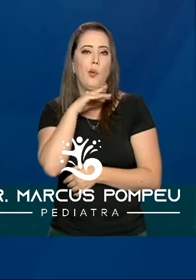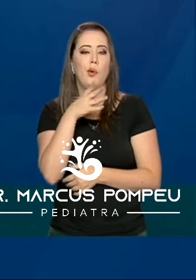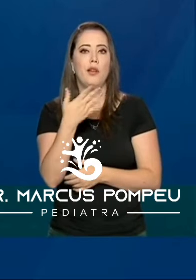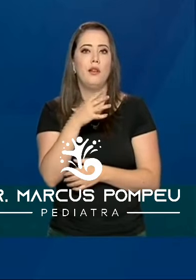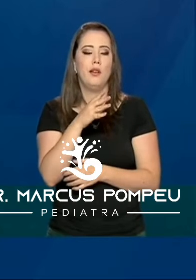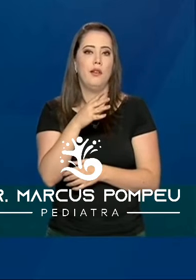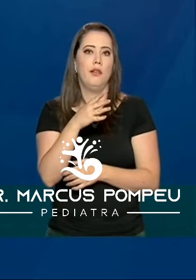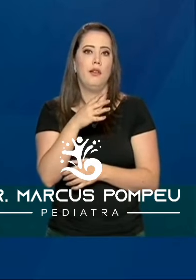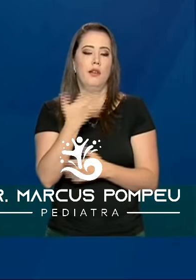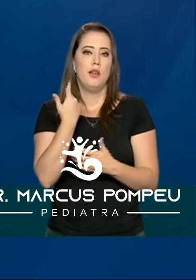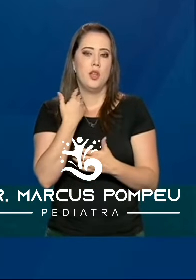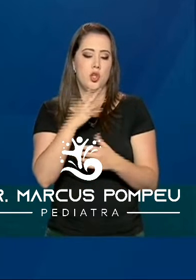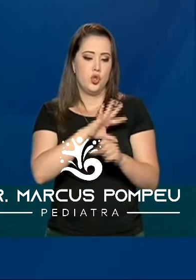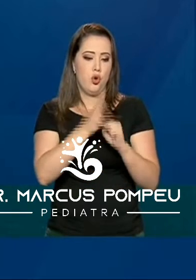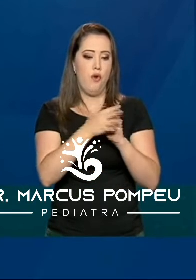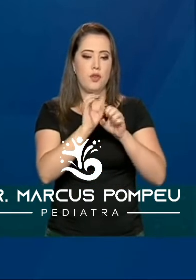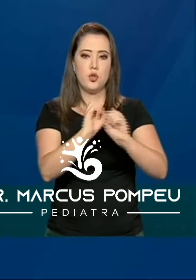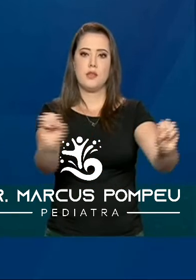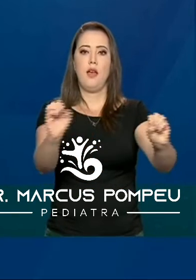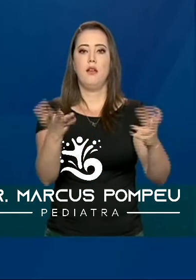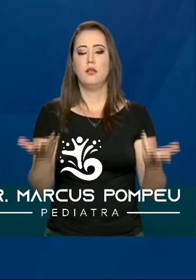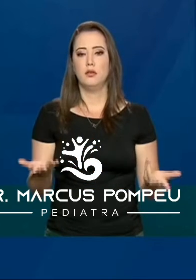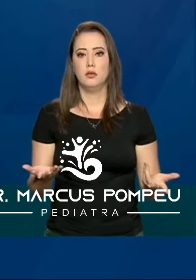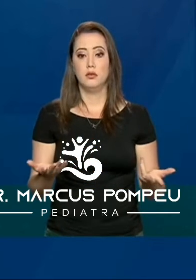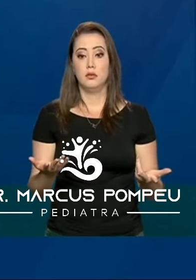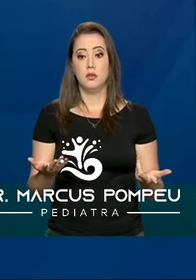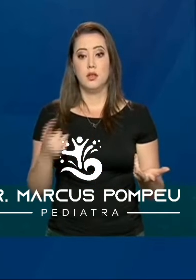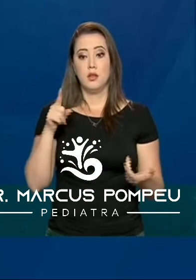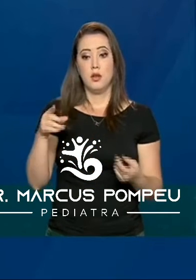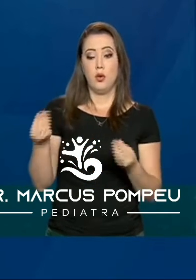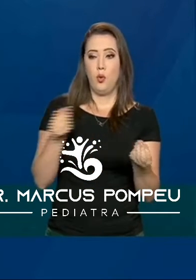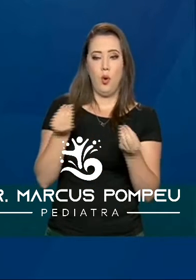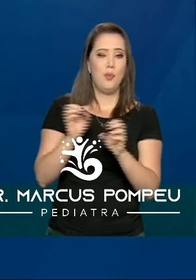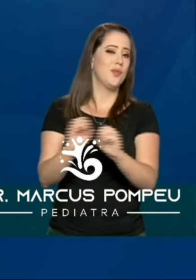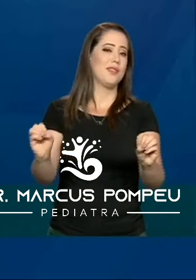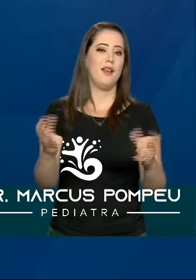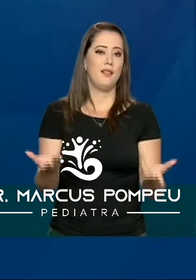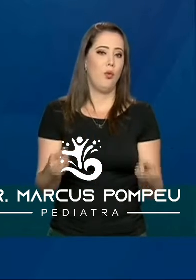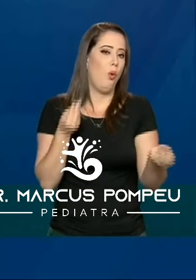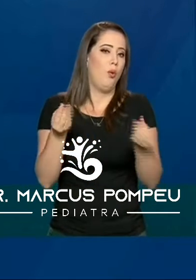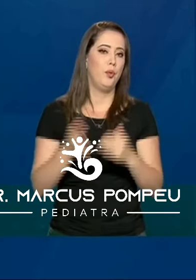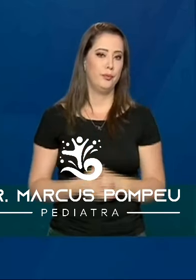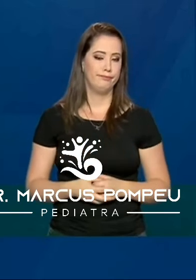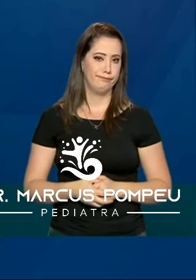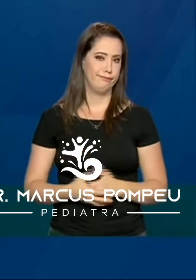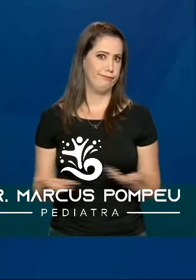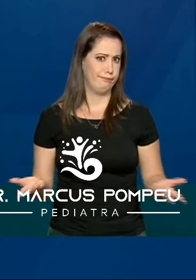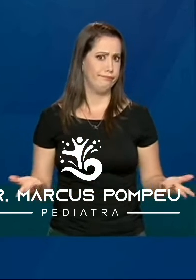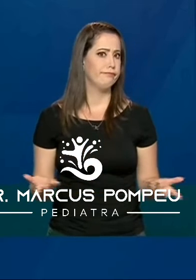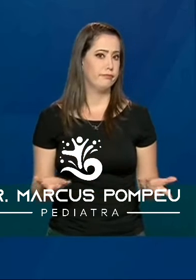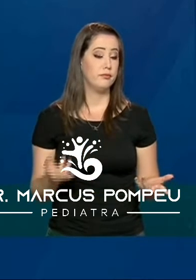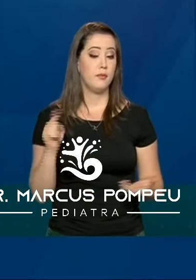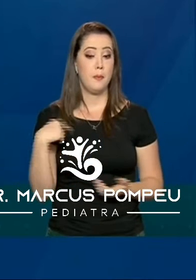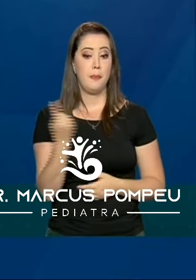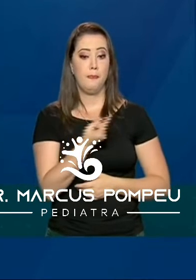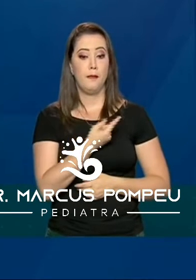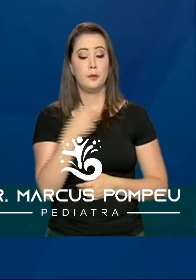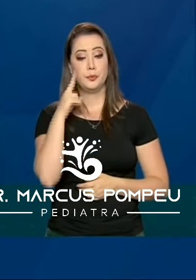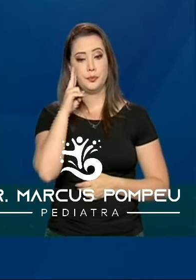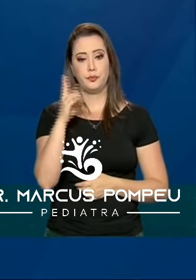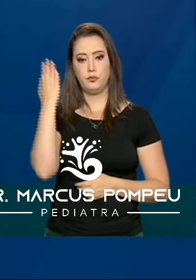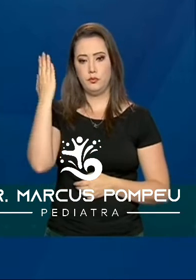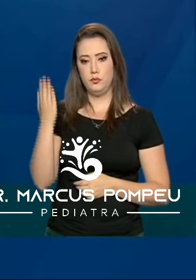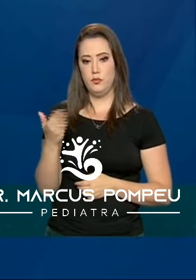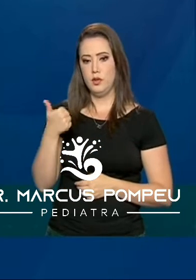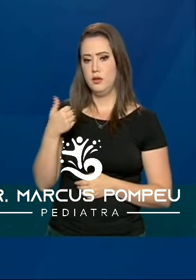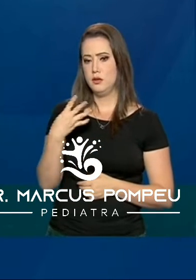como? Se você não tem uma doença que tem reservatório animal, como é que você vai zerar? Então nós vamos aqui, pessoal, olha aqui.